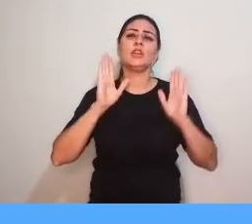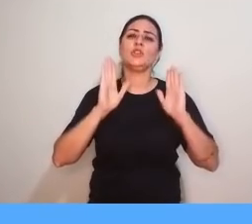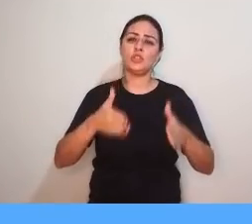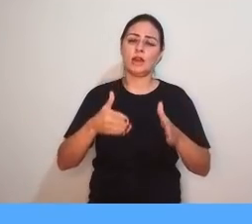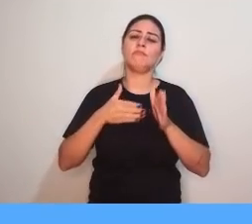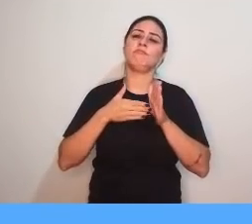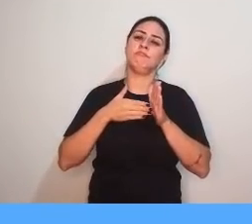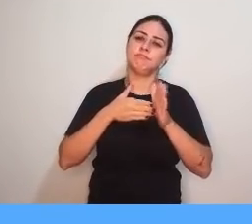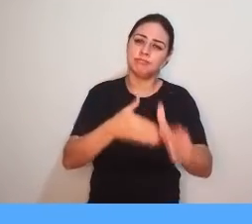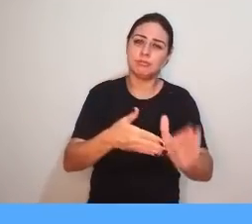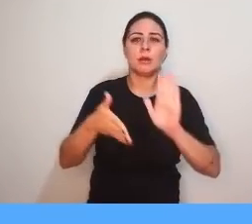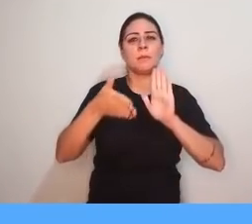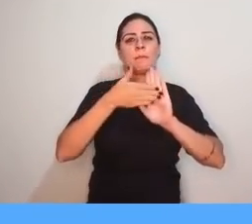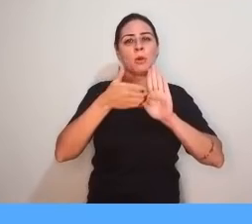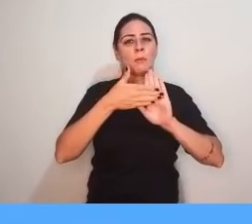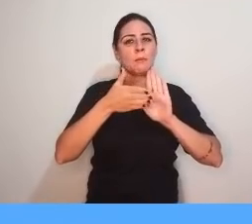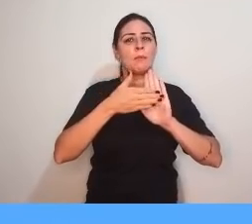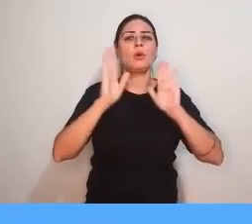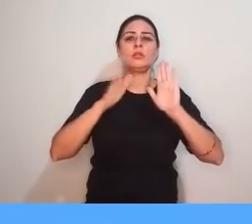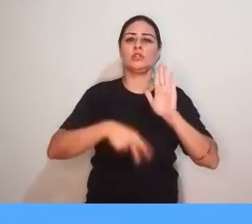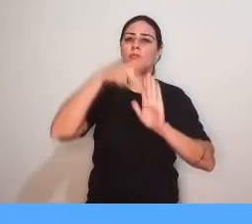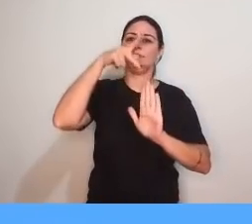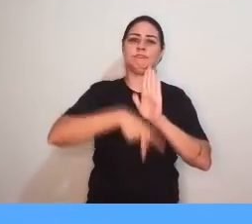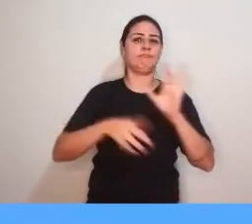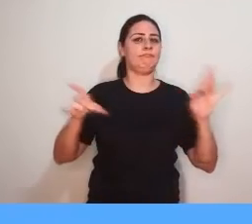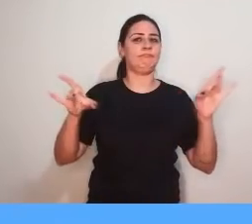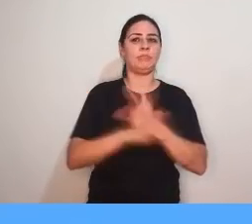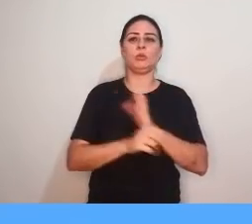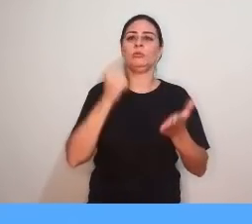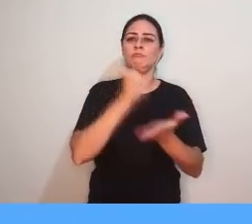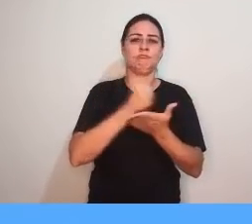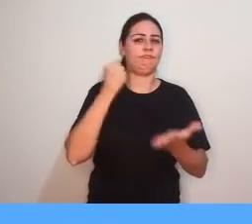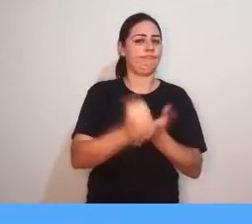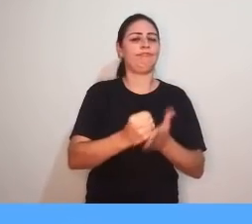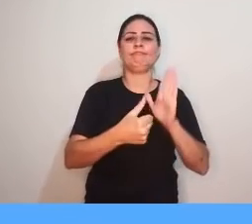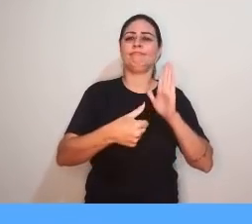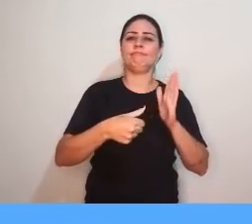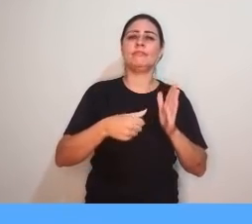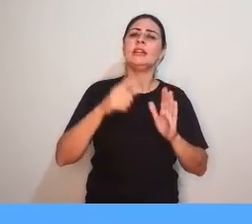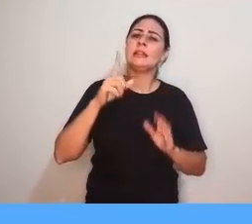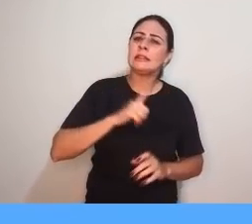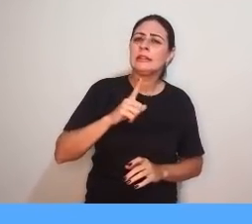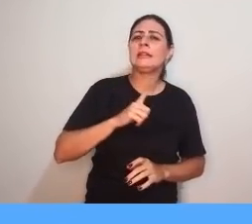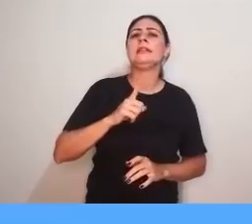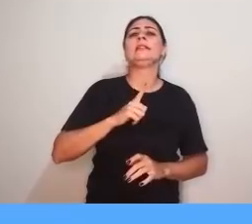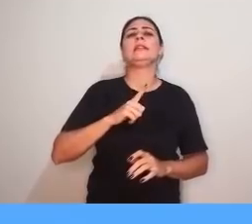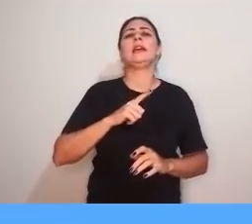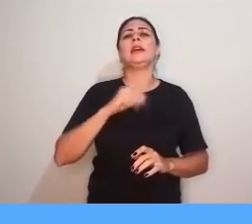está formatada, que está institucionalizada, que está amparada nas leis do município de